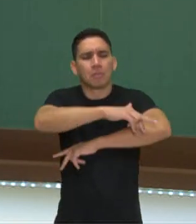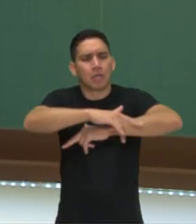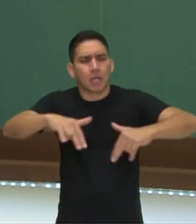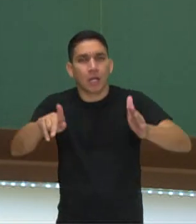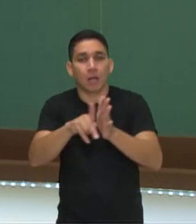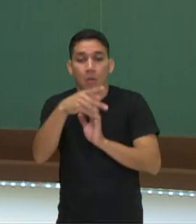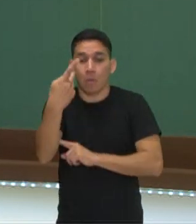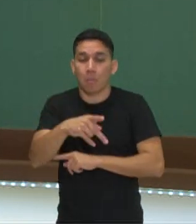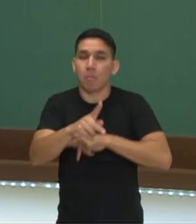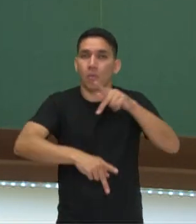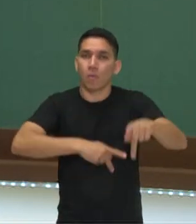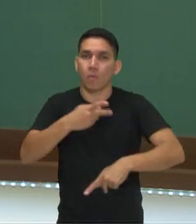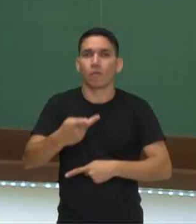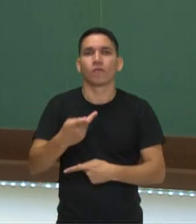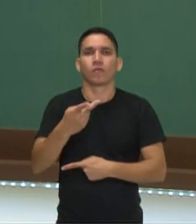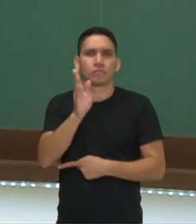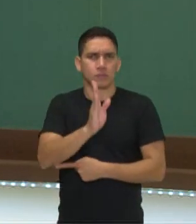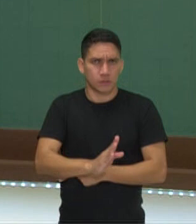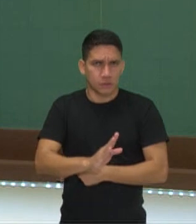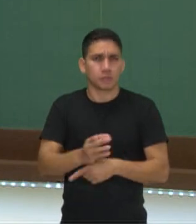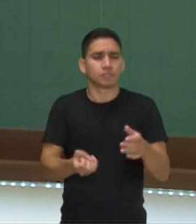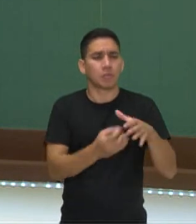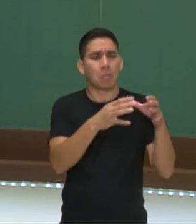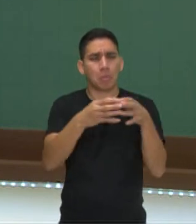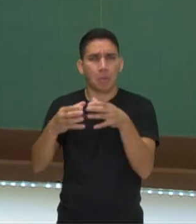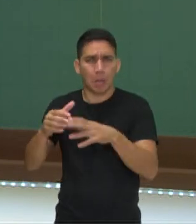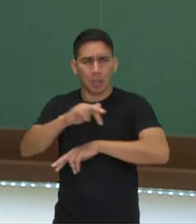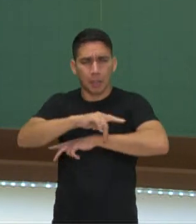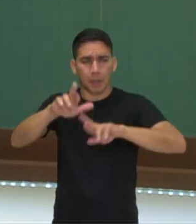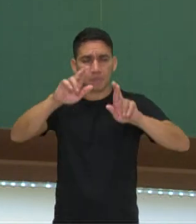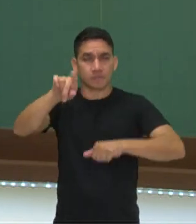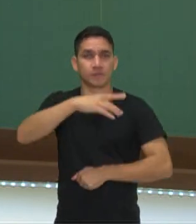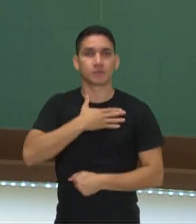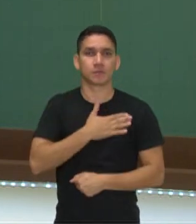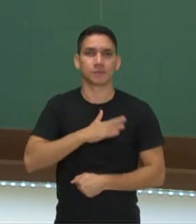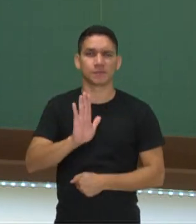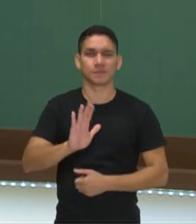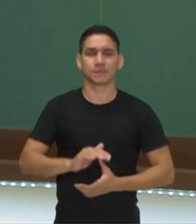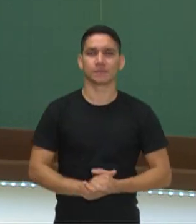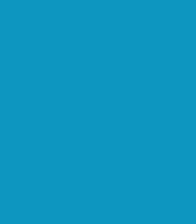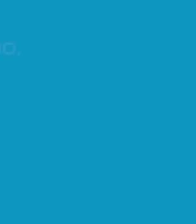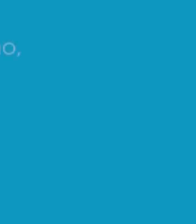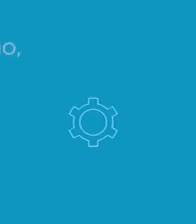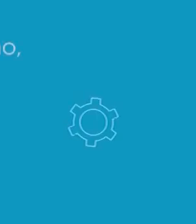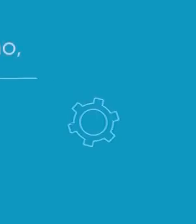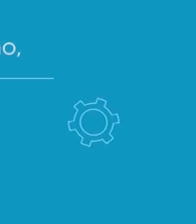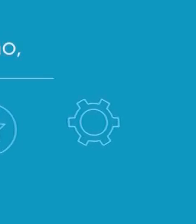povo brasileiro, as matrizes étnicas. Eu espero que vocês tenham gostado e até breve.